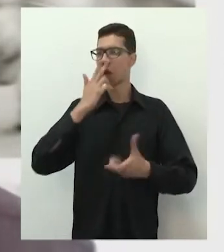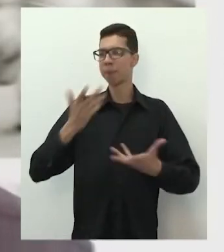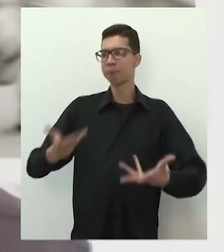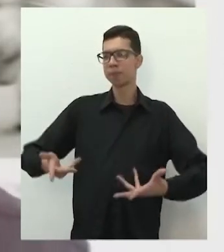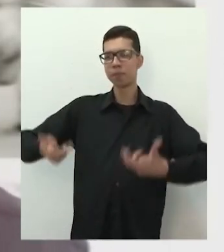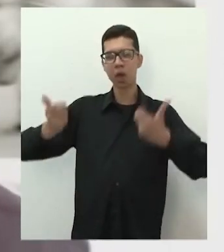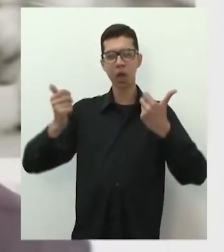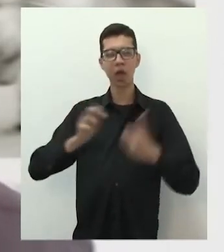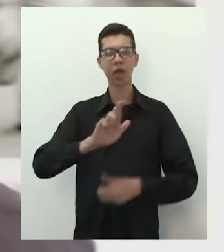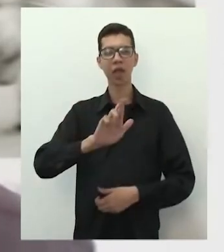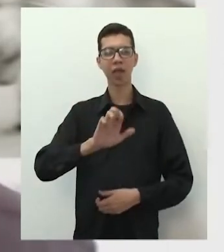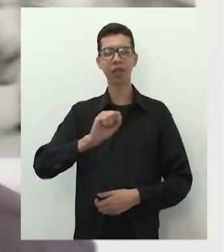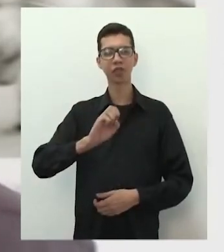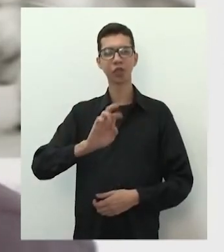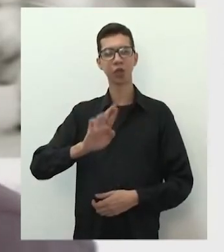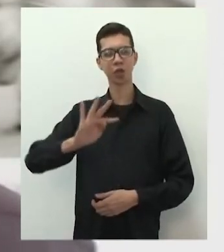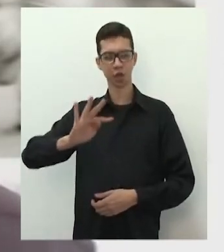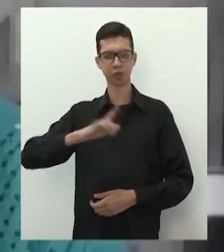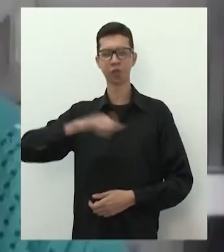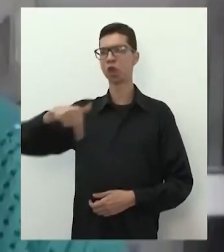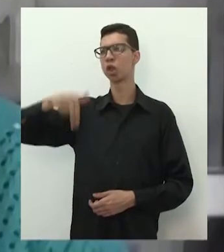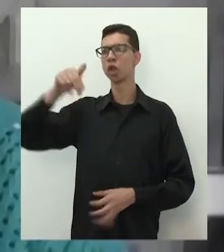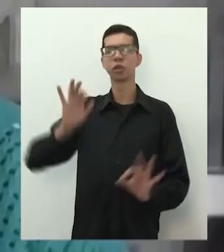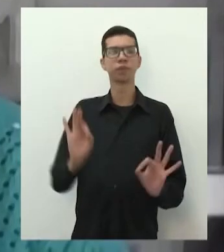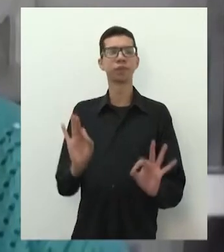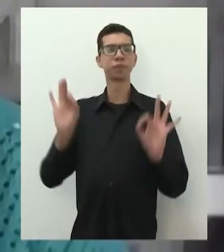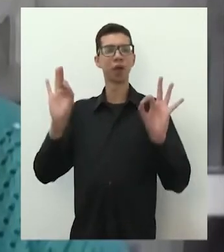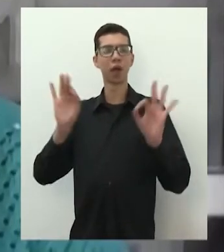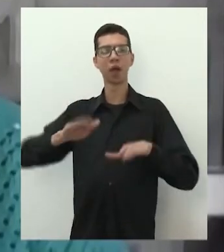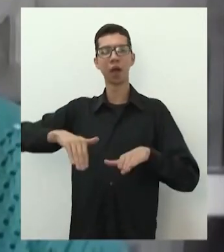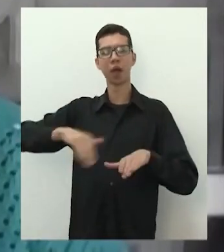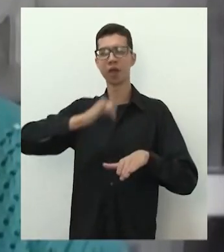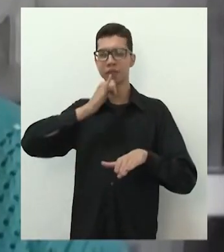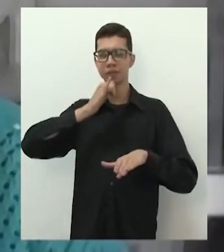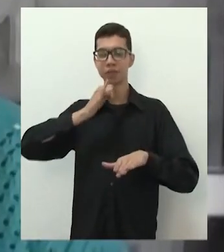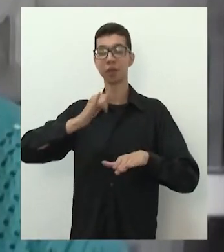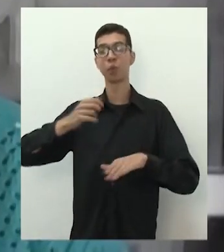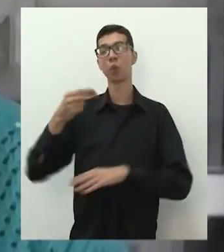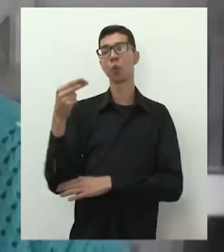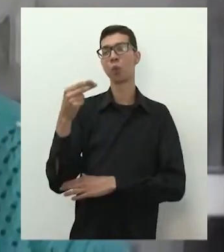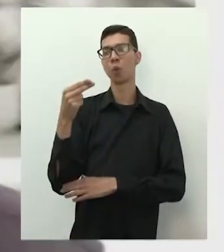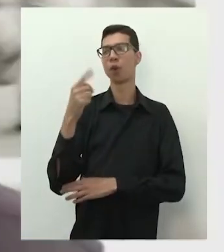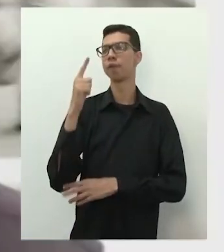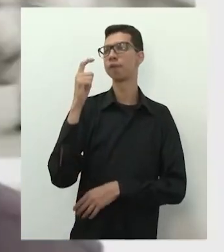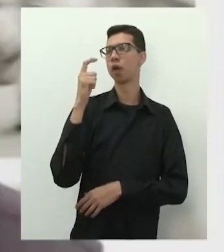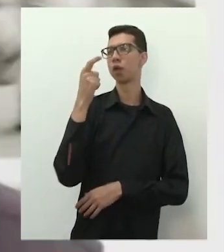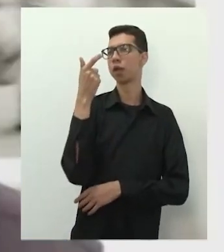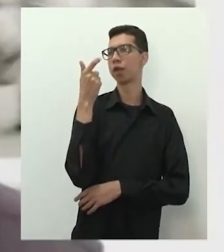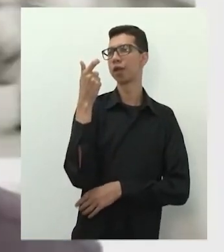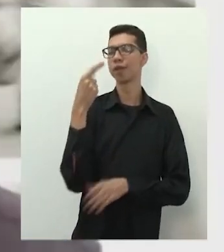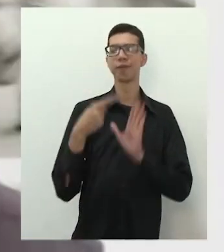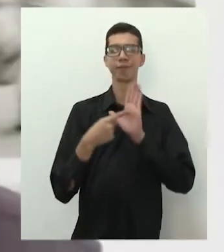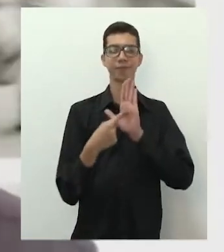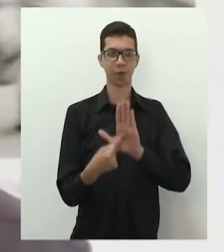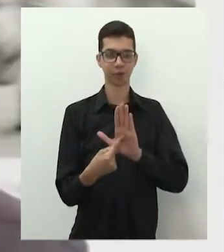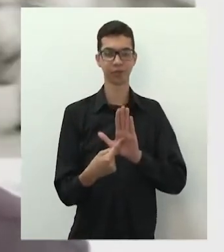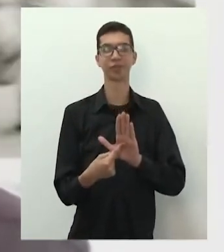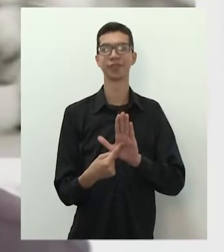ela chega lá na chacrinha, a primeira coisa que ela faz, porque todo mundo quer fazer isso,